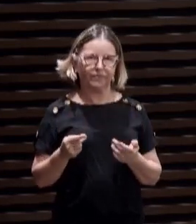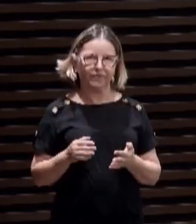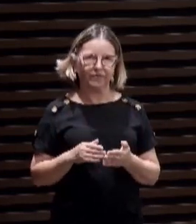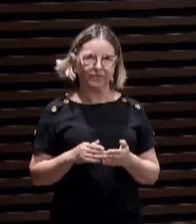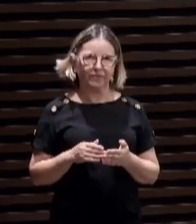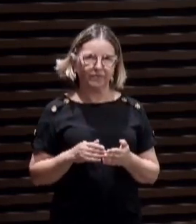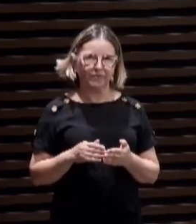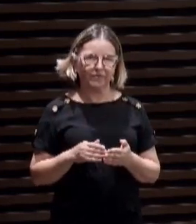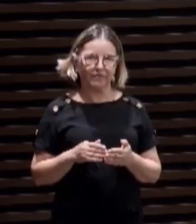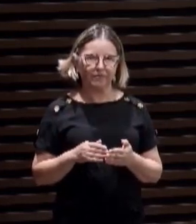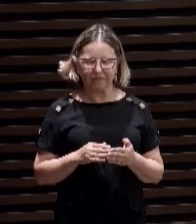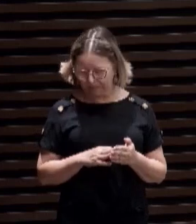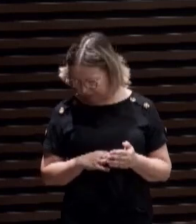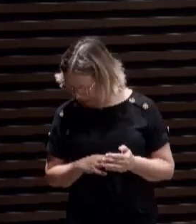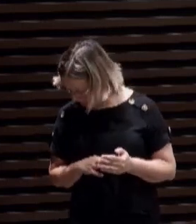10.